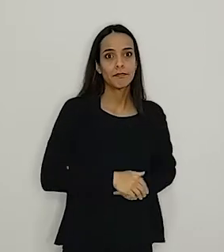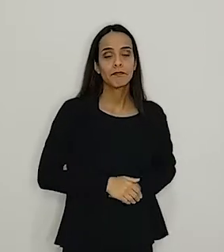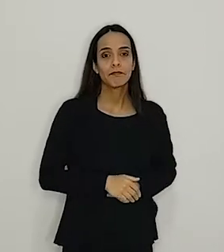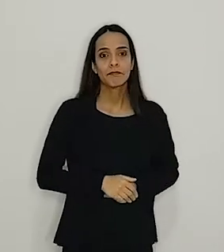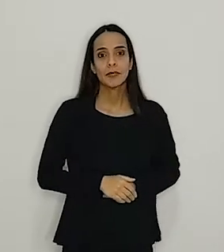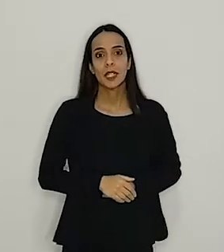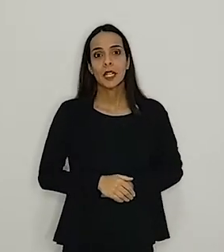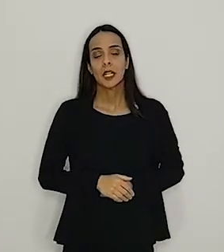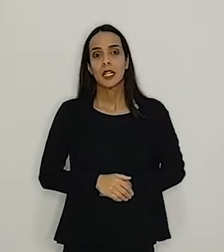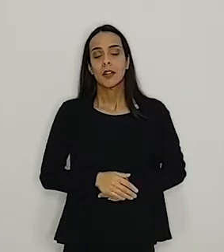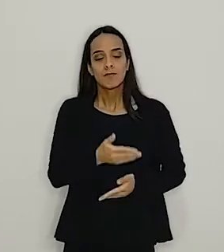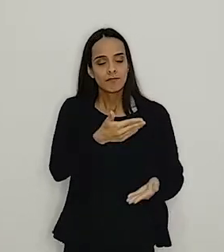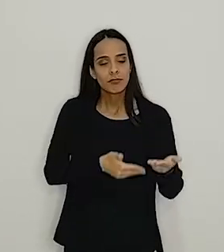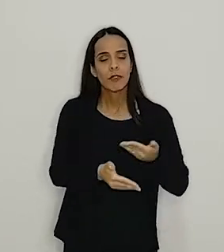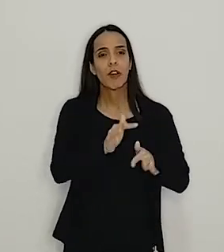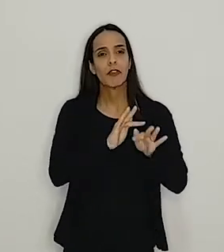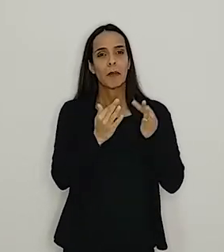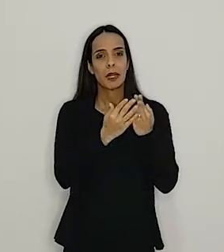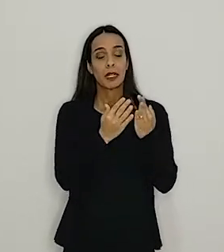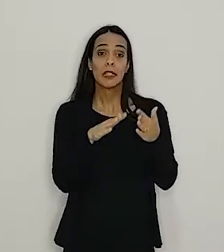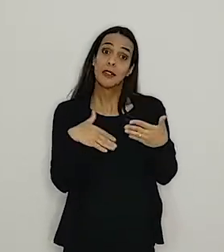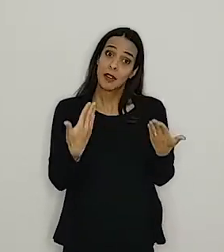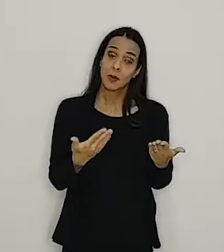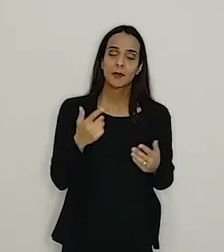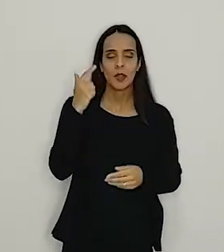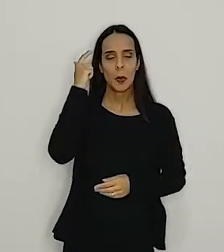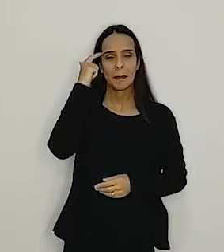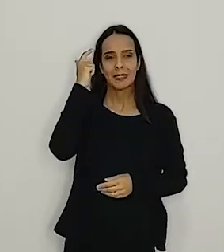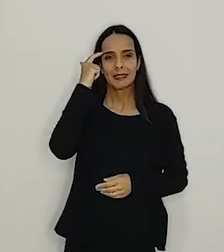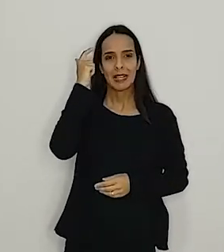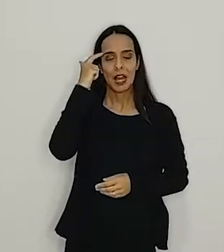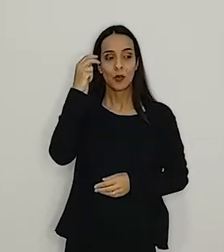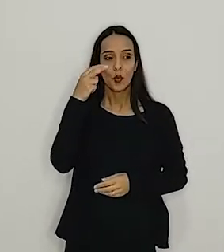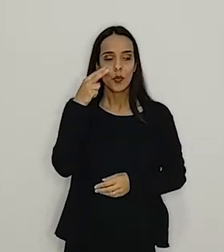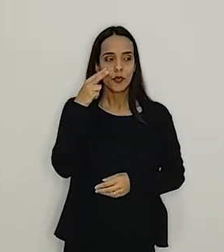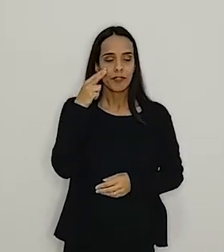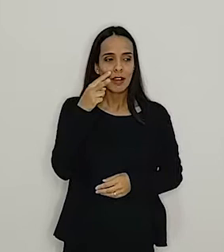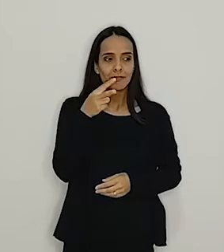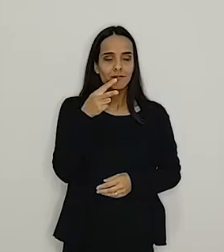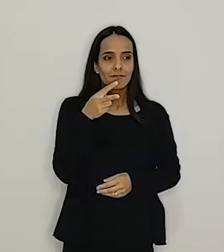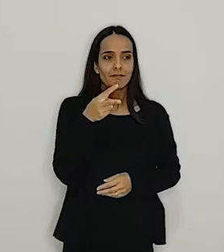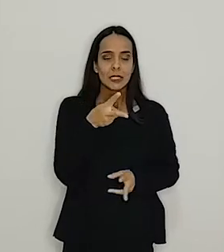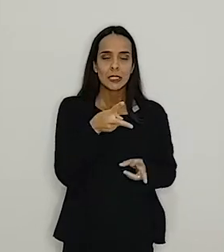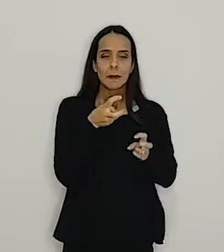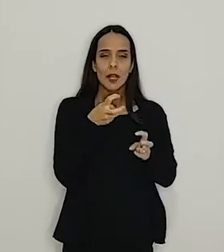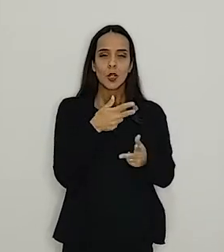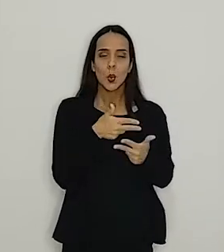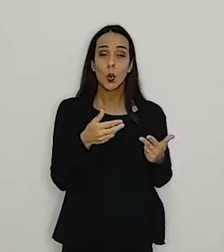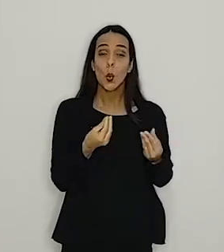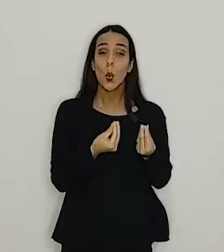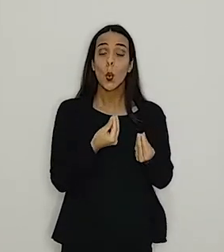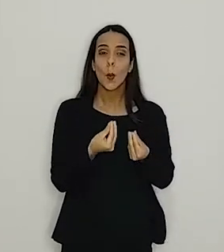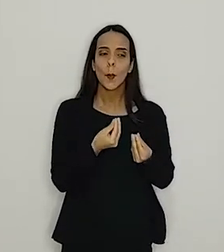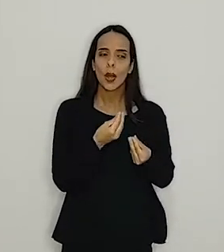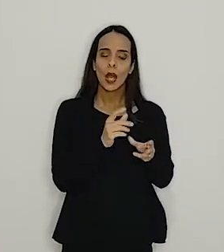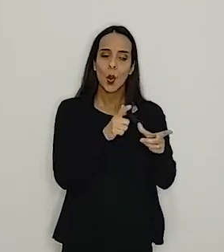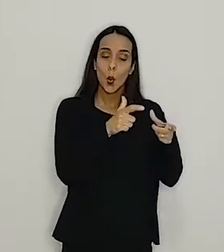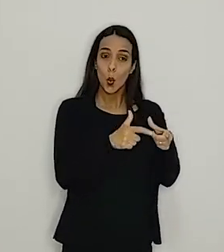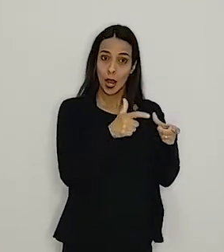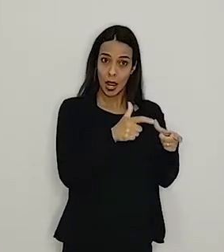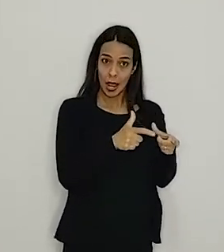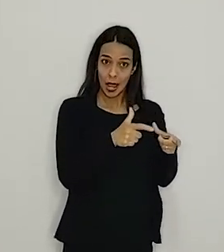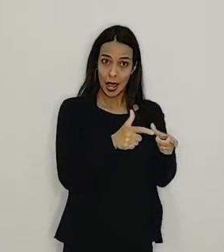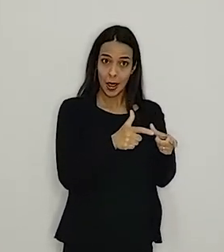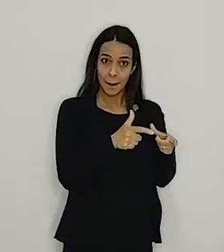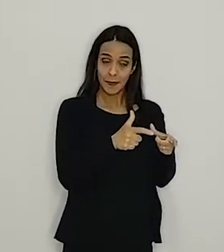sempre o meu pensamento e a maneira de olhar para as coisas era muito nessa questão do quanto aquele